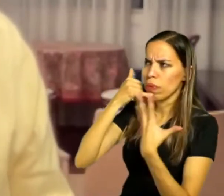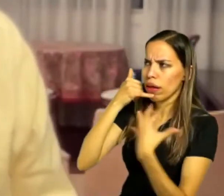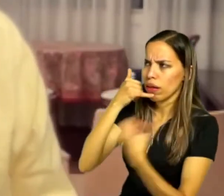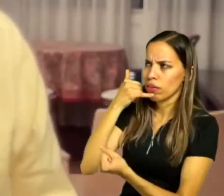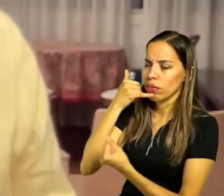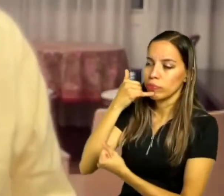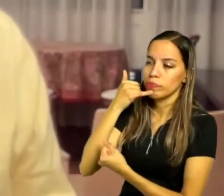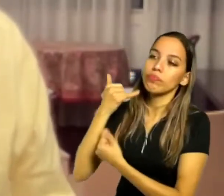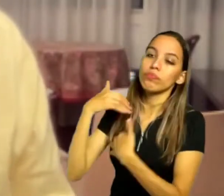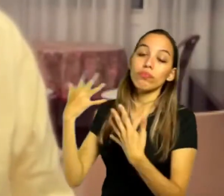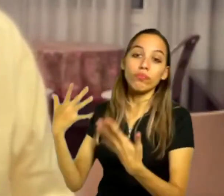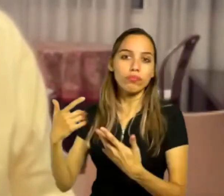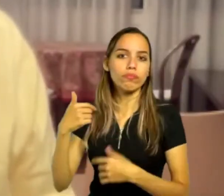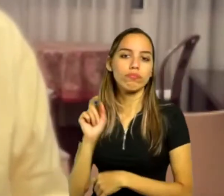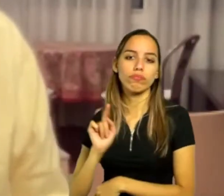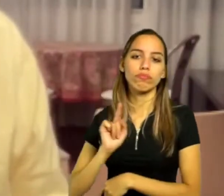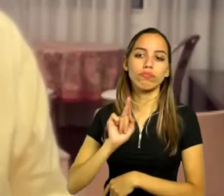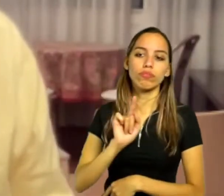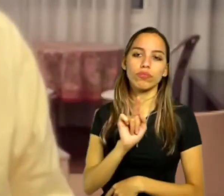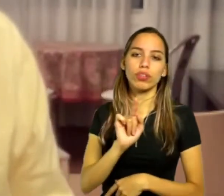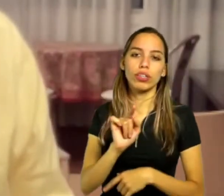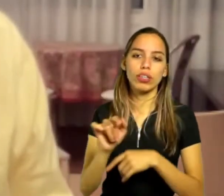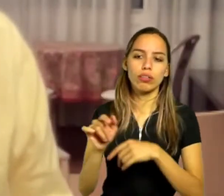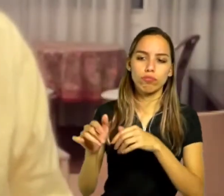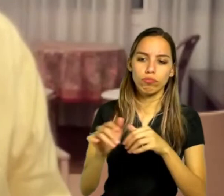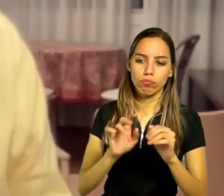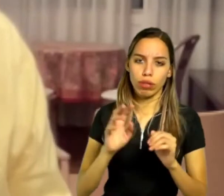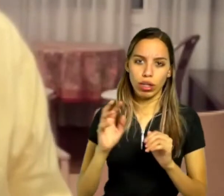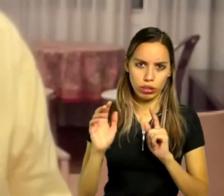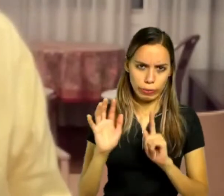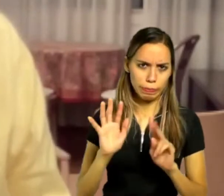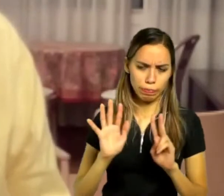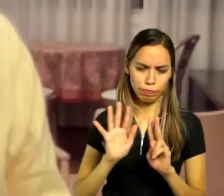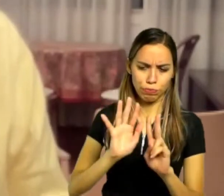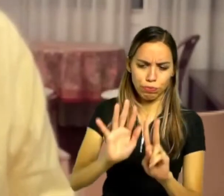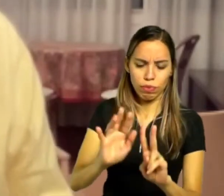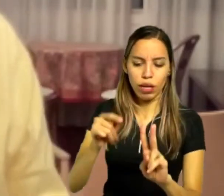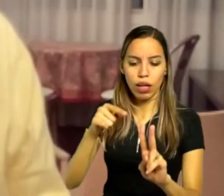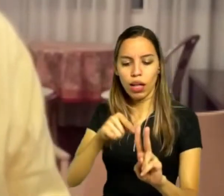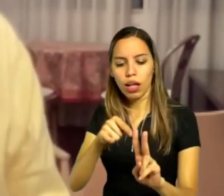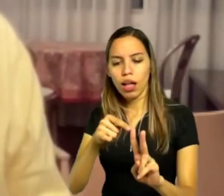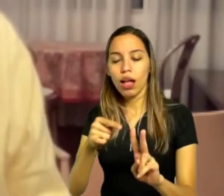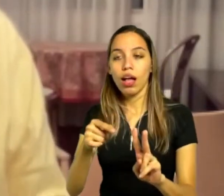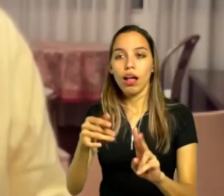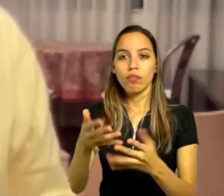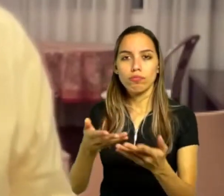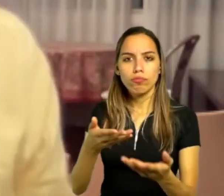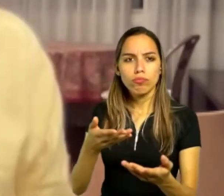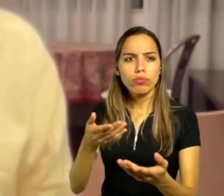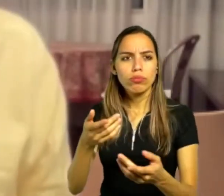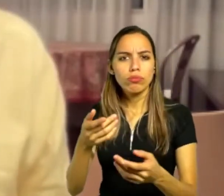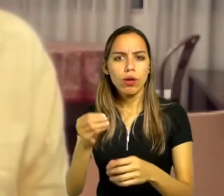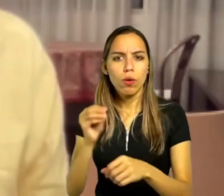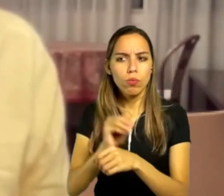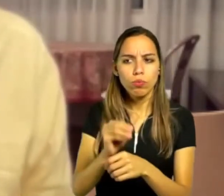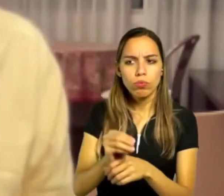Era 1 bilhão, depois as 4 famílias de maiores acionistas deram 50 milhões, virou 1.200,